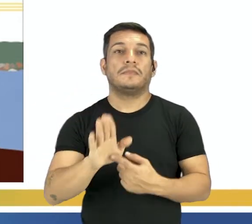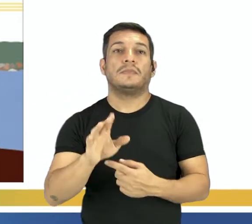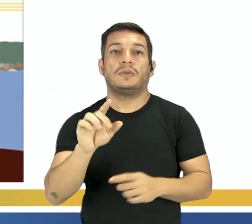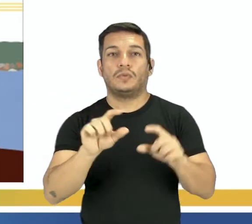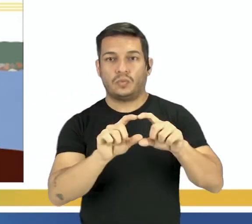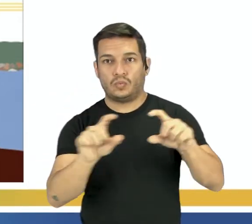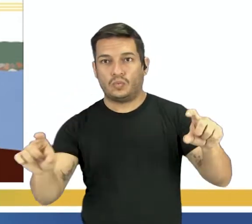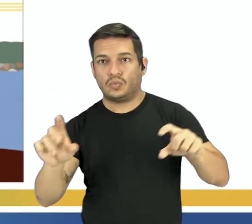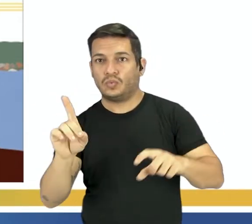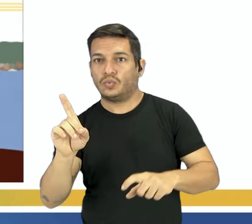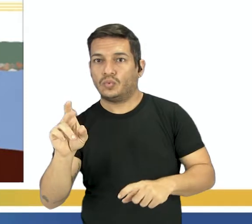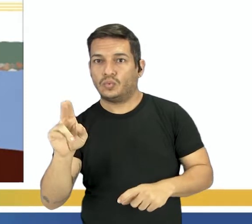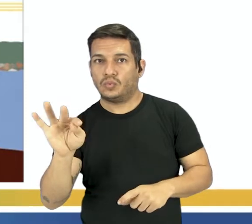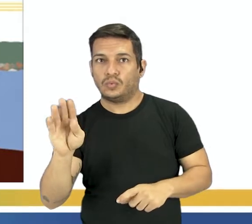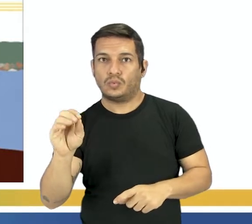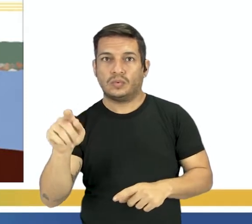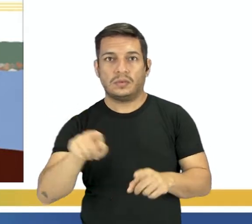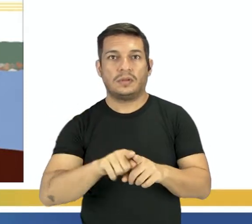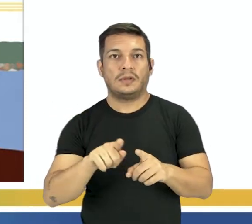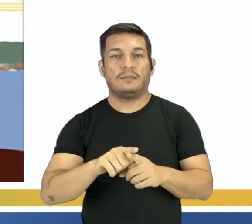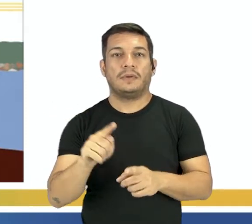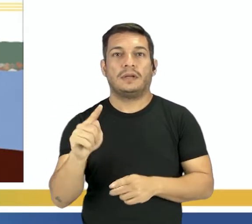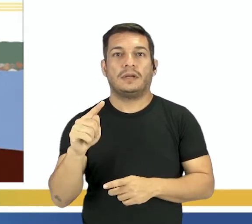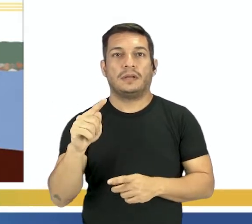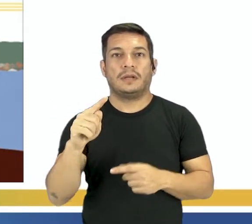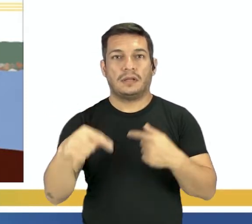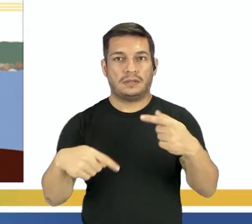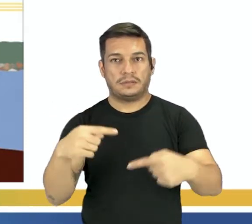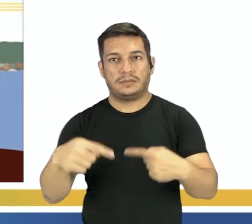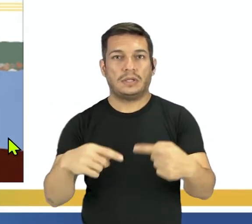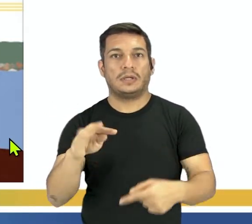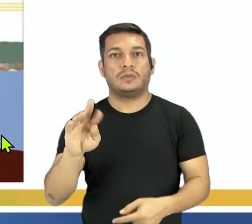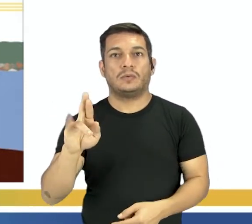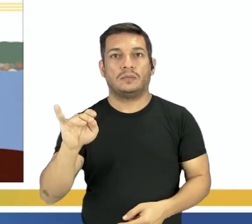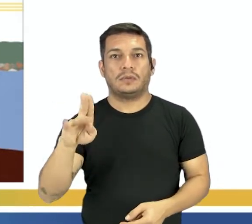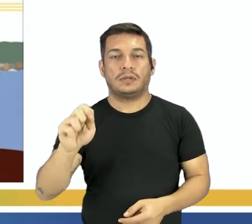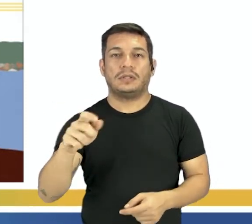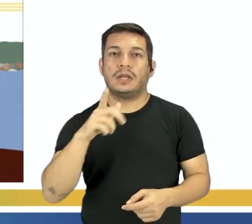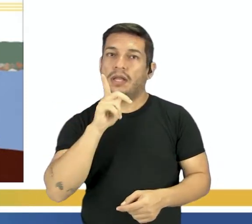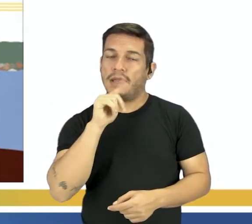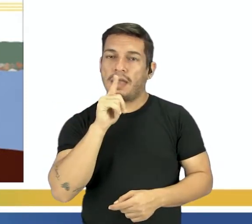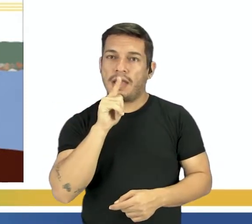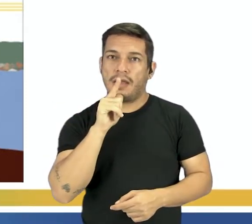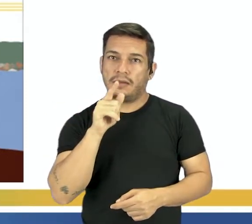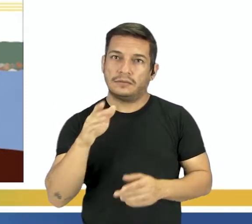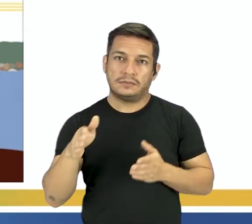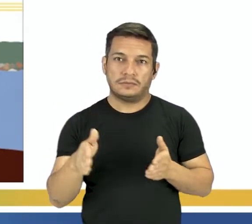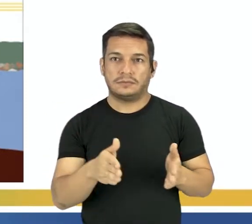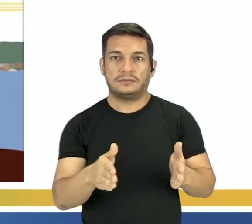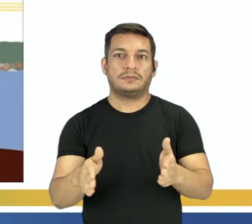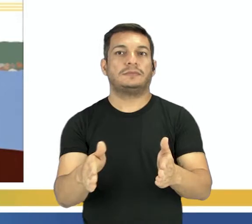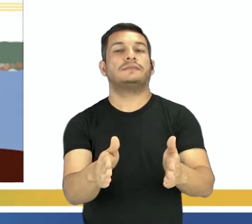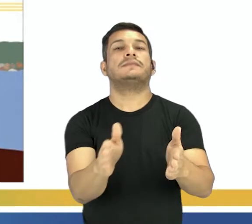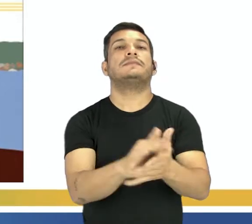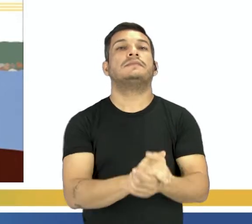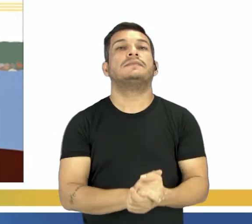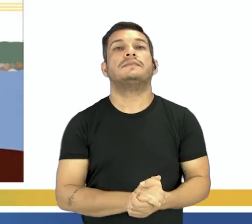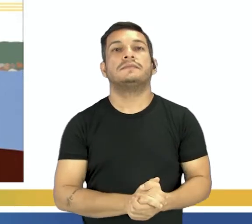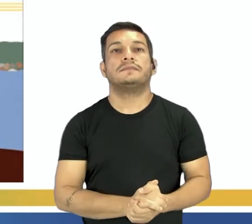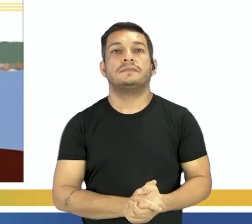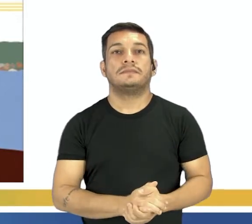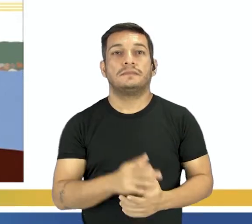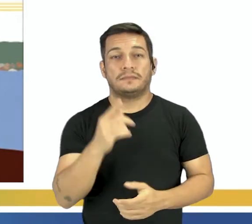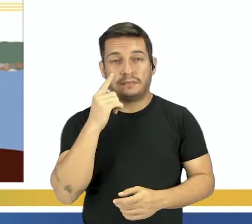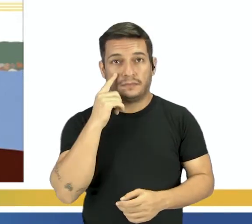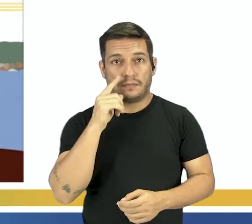duto, aqui é a turbina, onde vai girar as pás, e depois essa água sai novamente no leito do rio. E